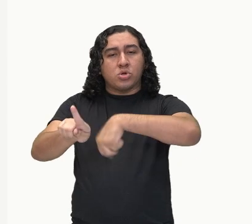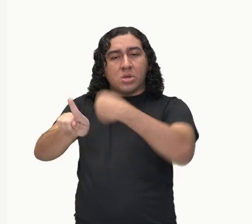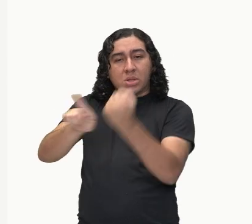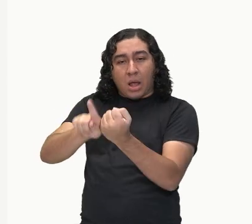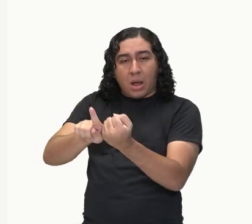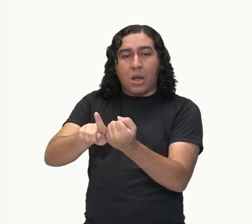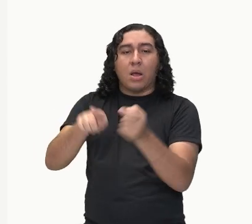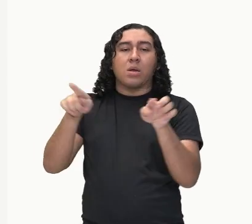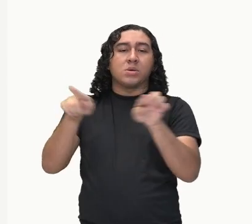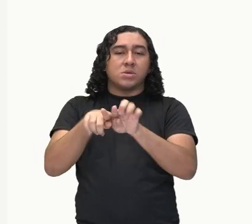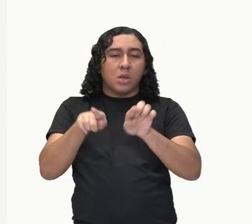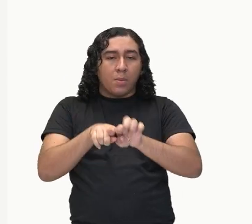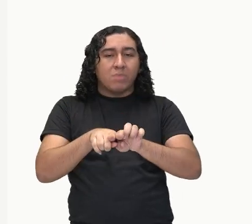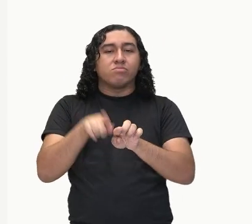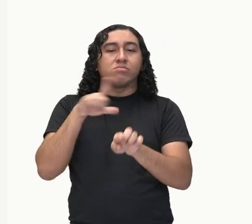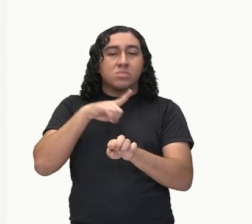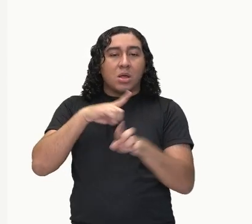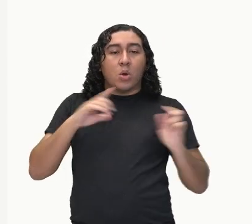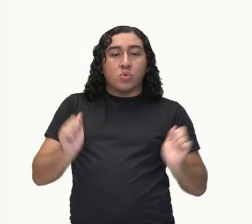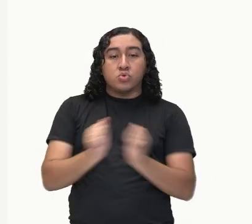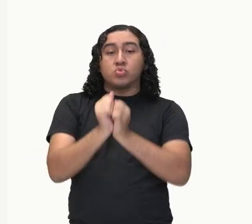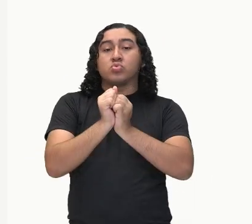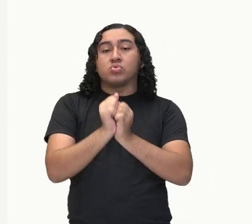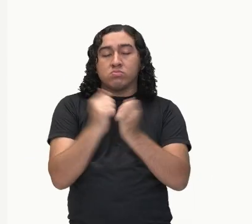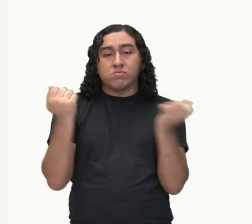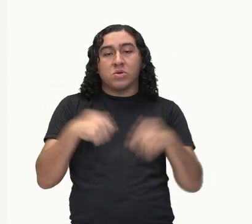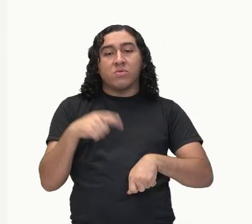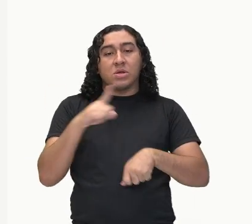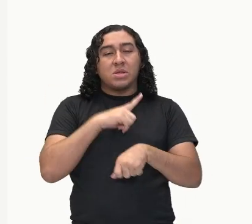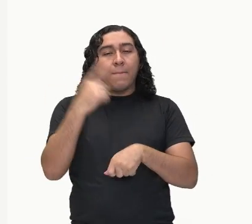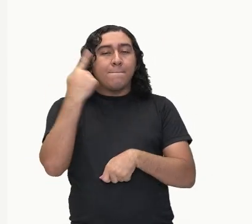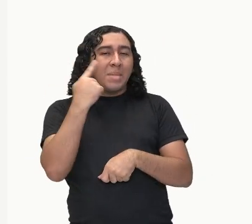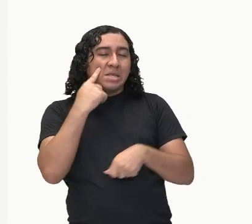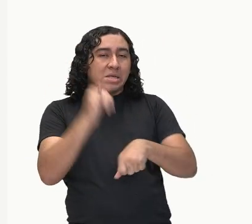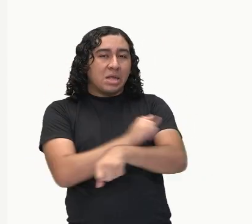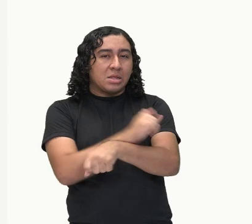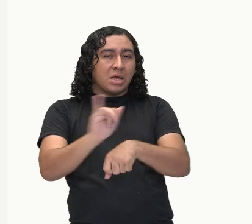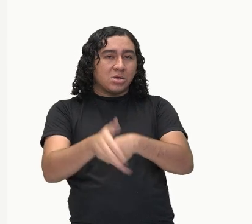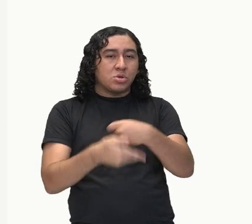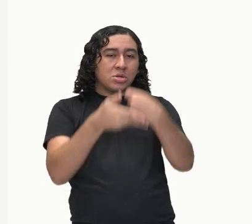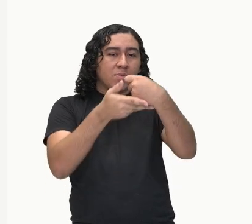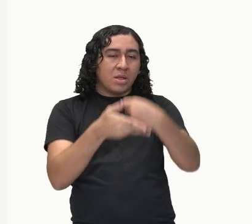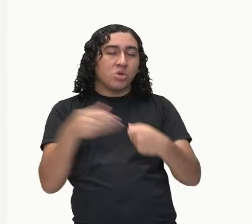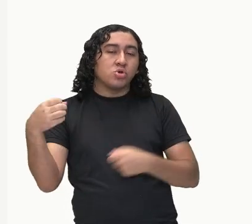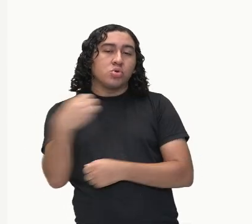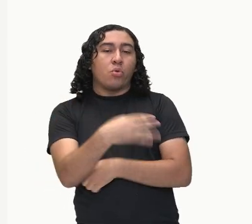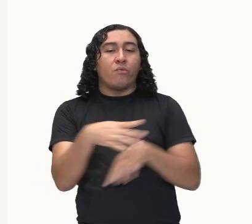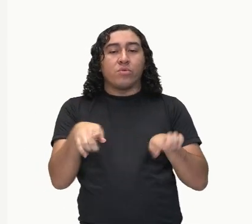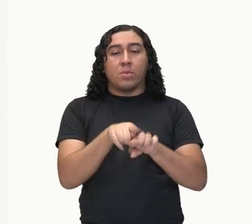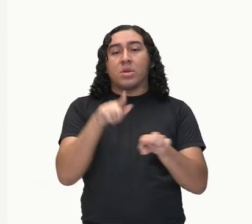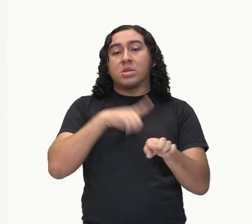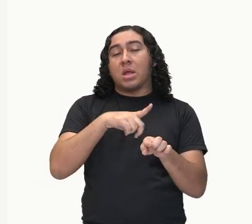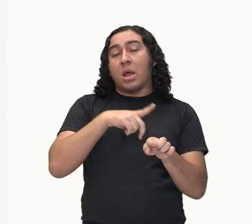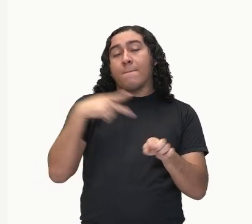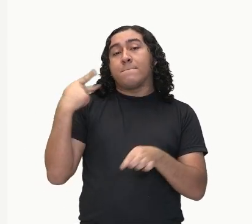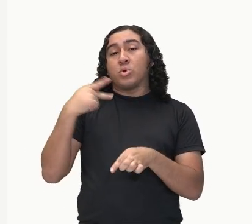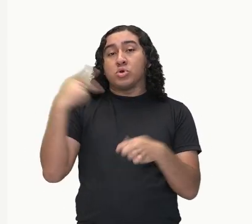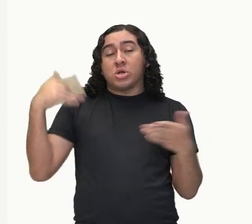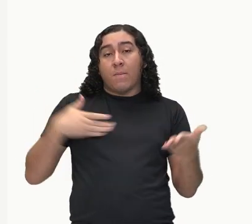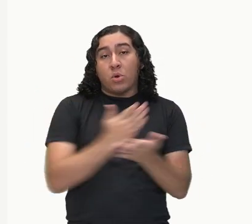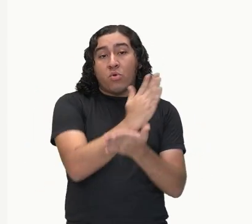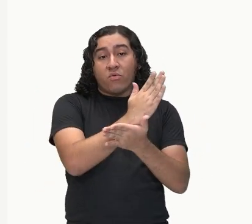para trabalhar juntos para desenvolver as soluções inovadoras e implementar políticas que sejam